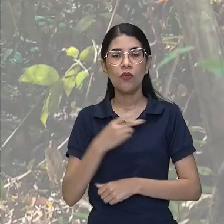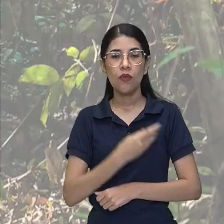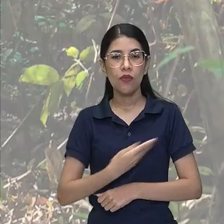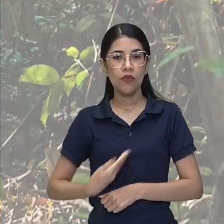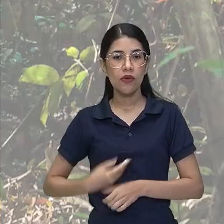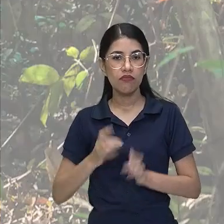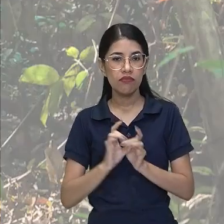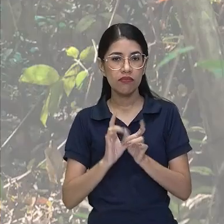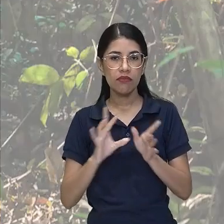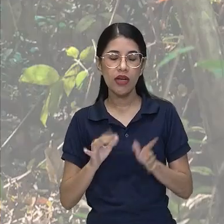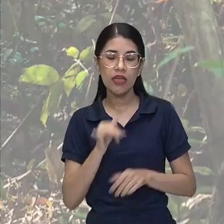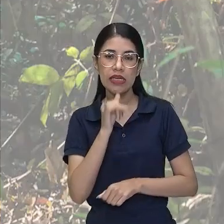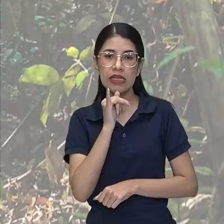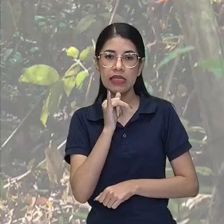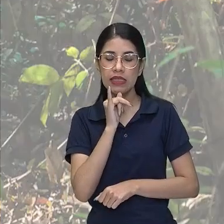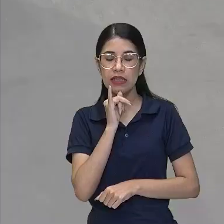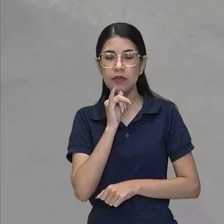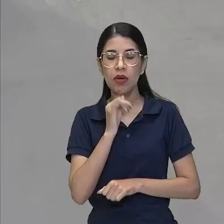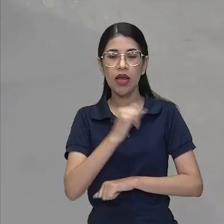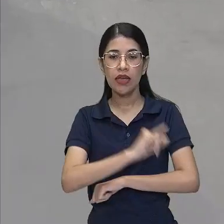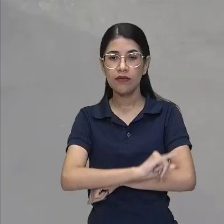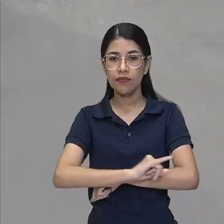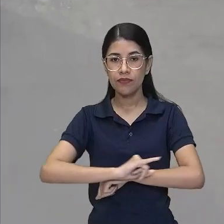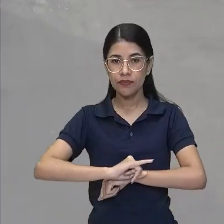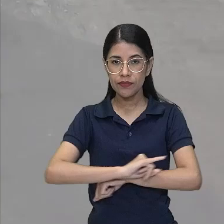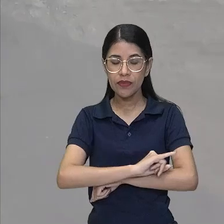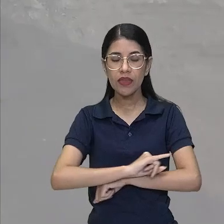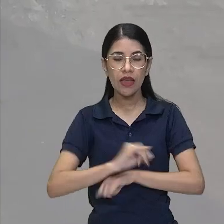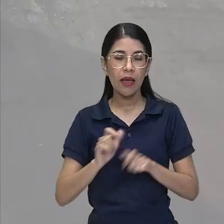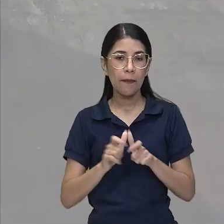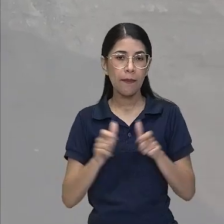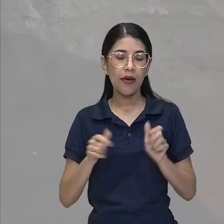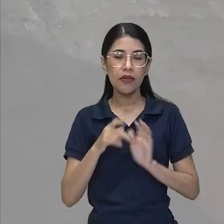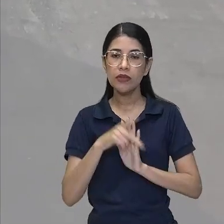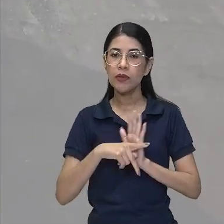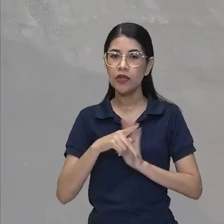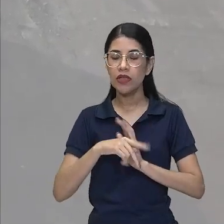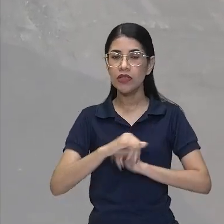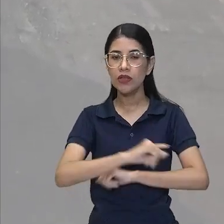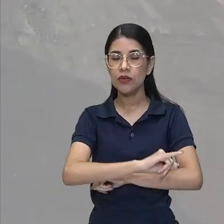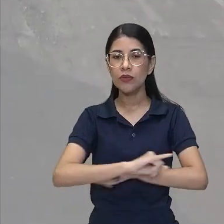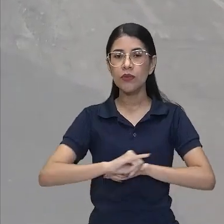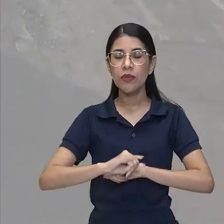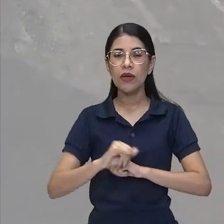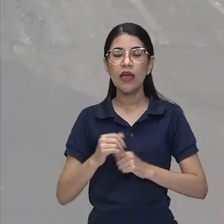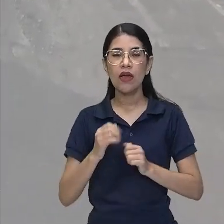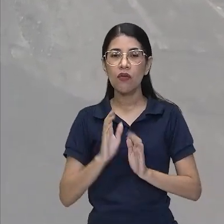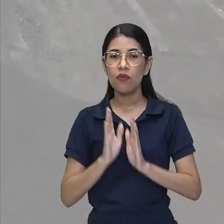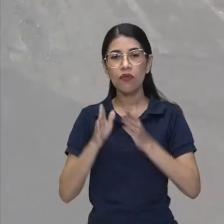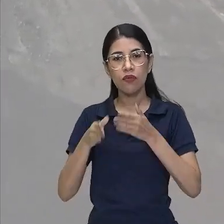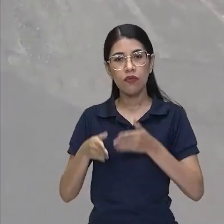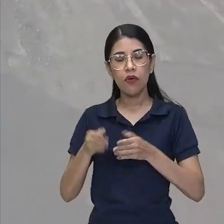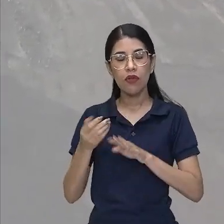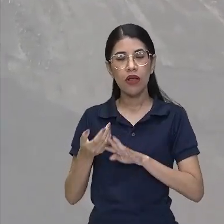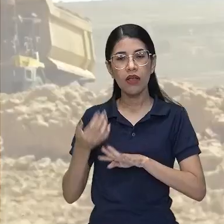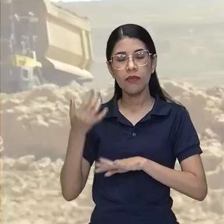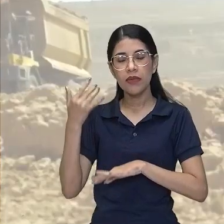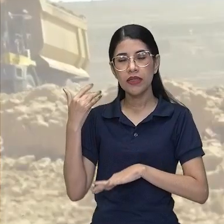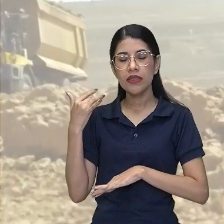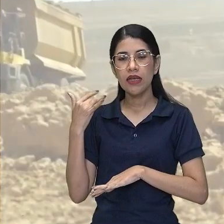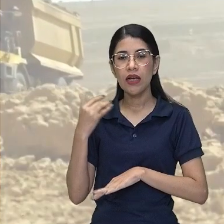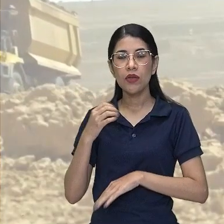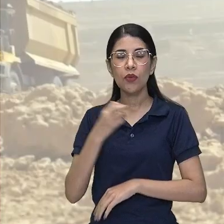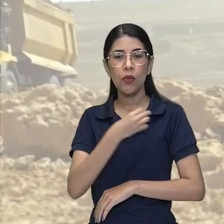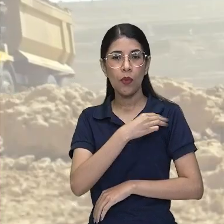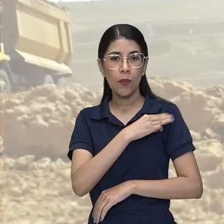por exemplo, a questão da infraestrutura. Boa parte dos projetos de infraestrutura pensados lá no governo militar,